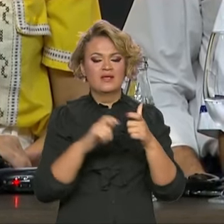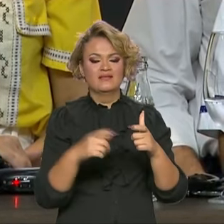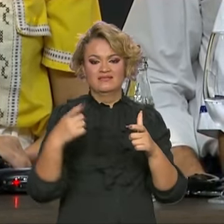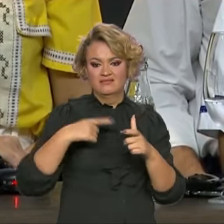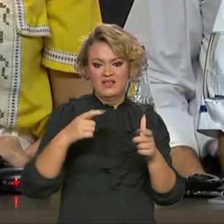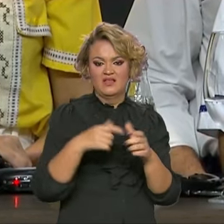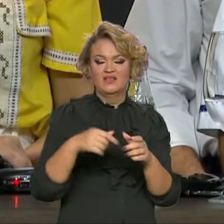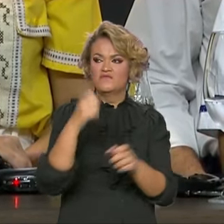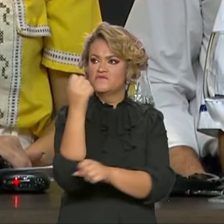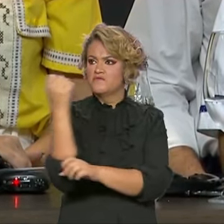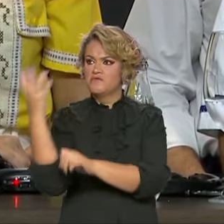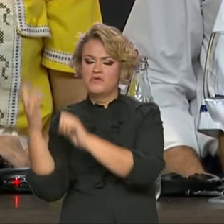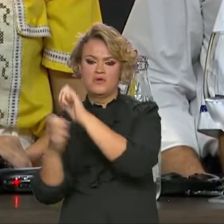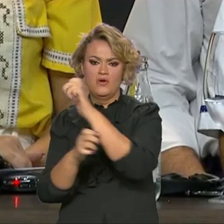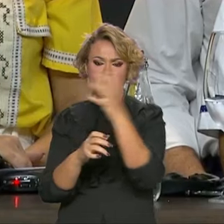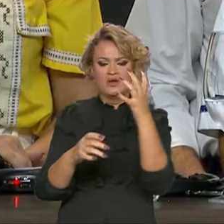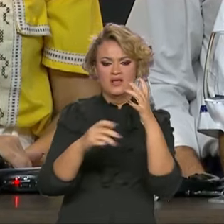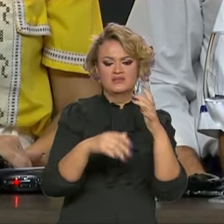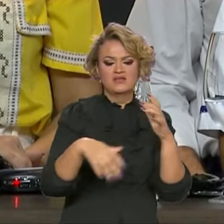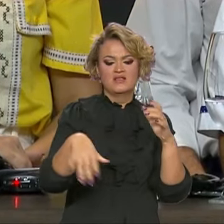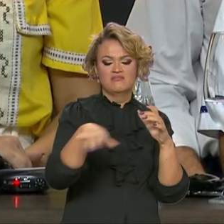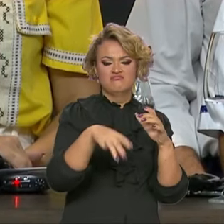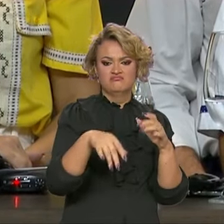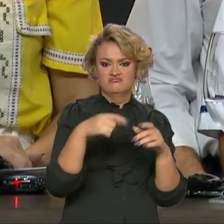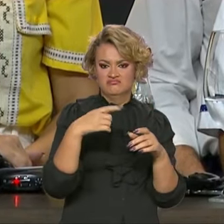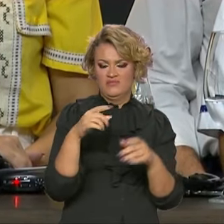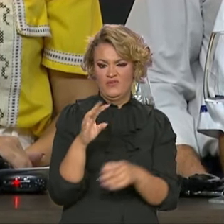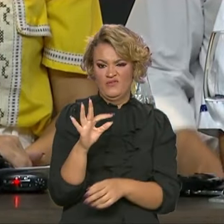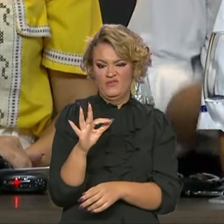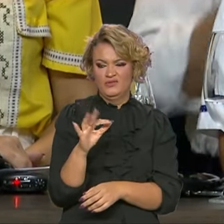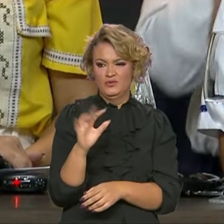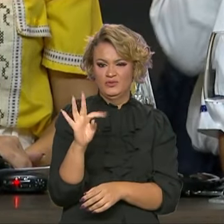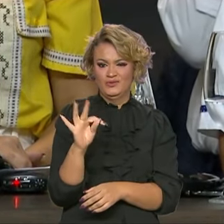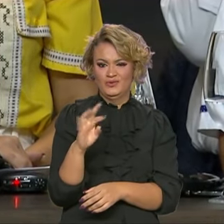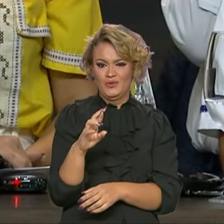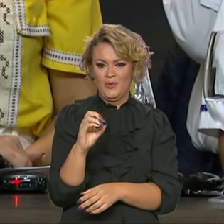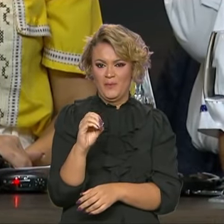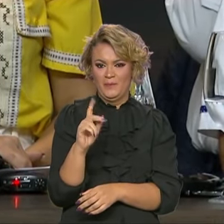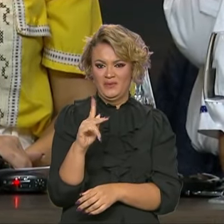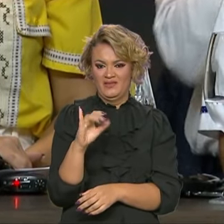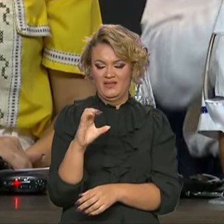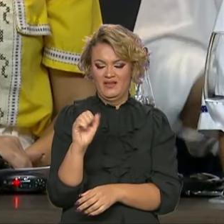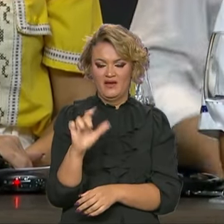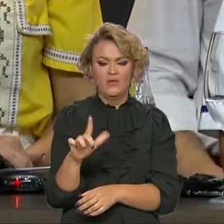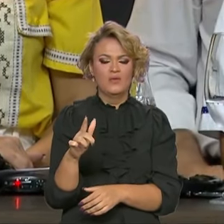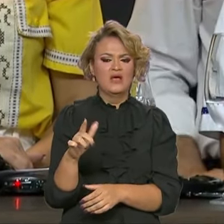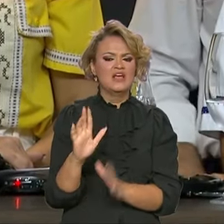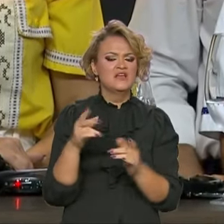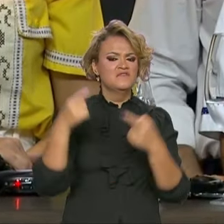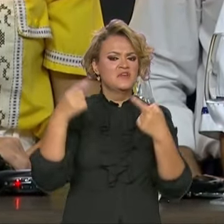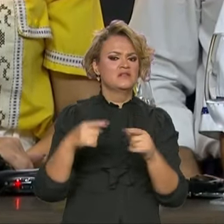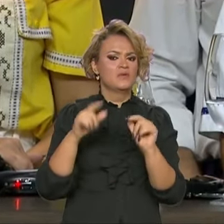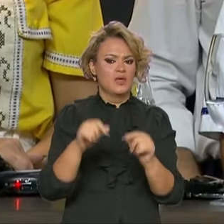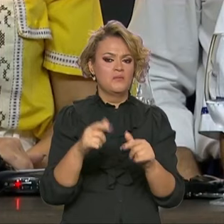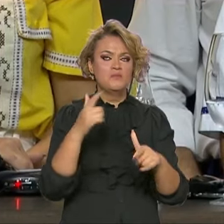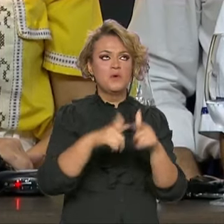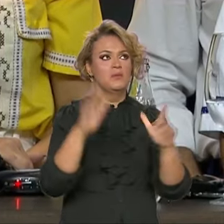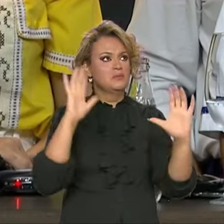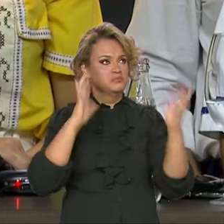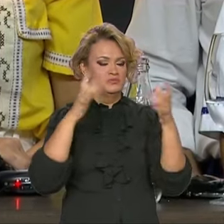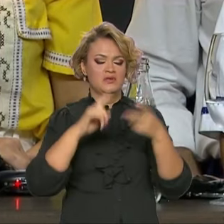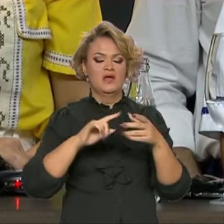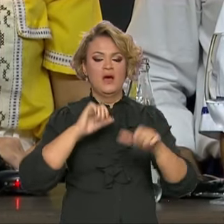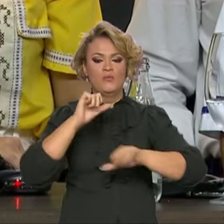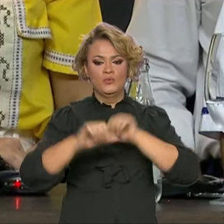das florestas tropicais na agenda global, em temas que vão do enfrentamento à mudança do clima à reforma